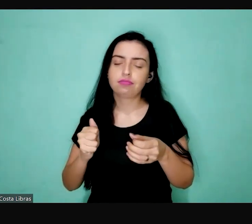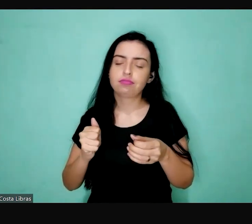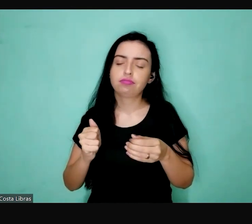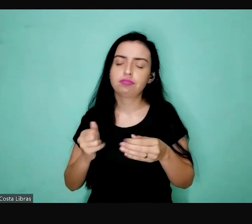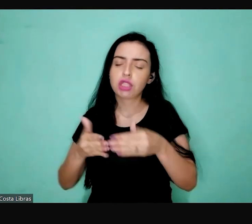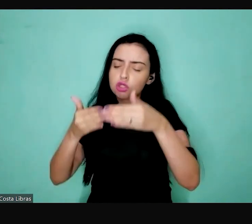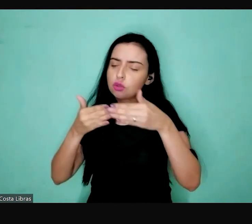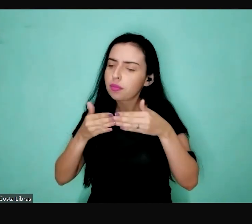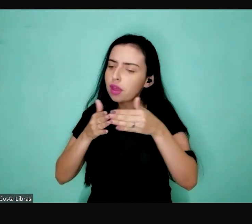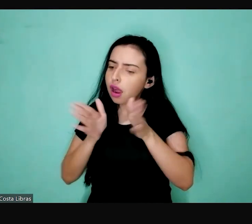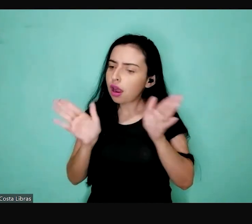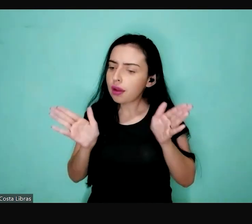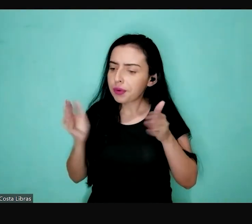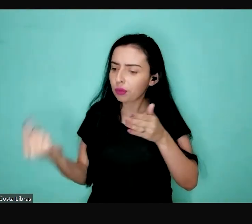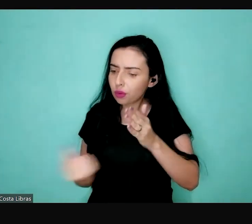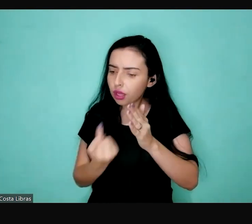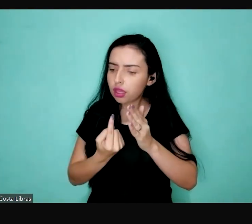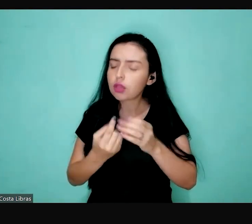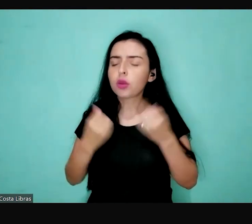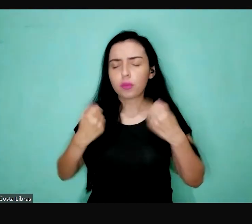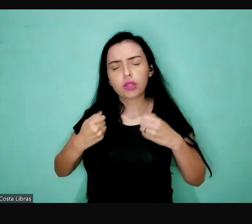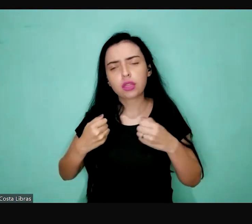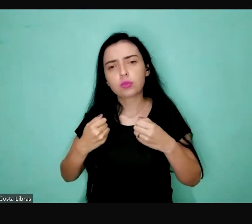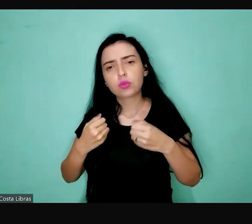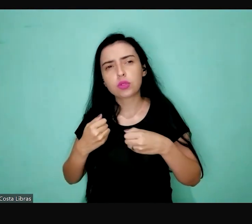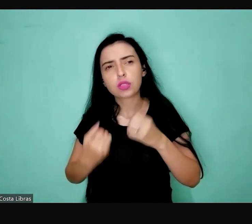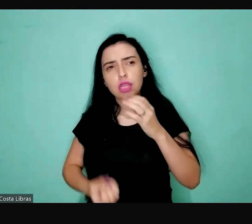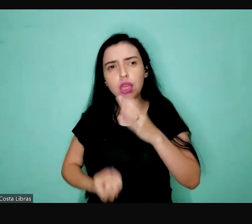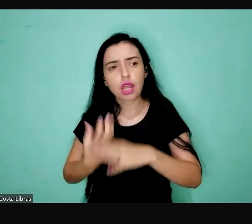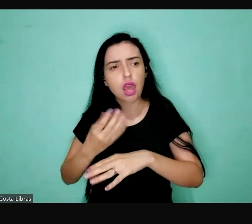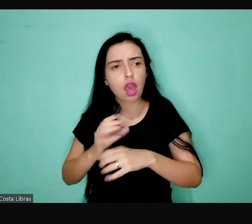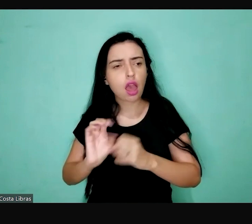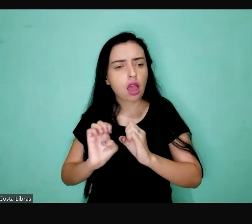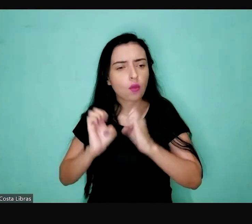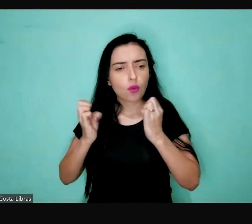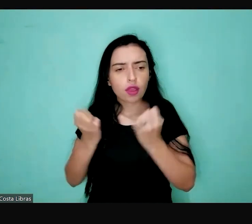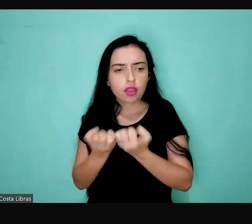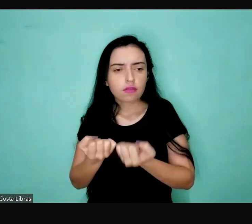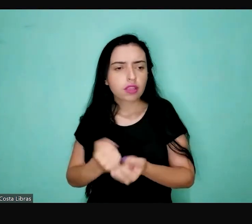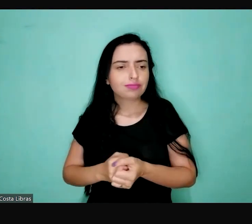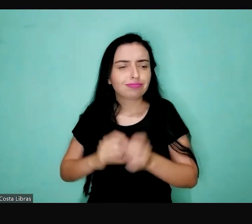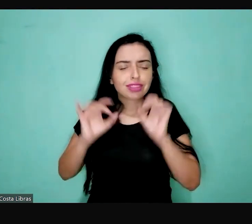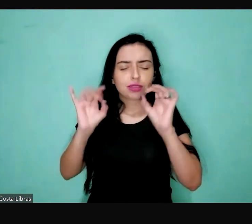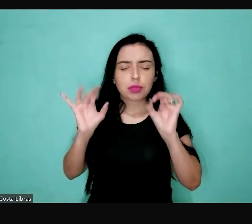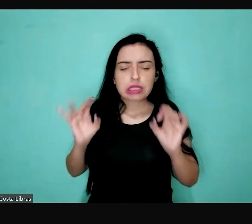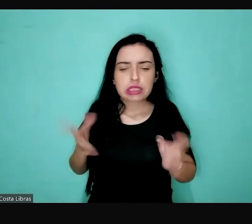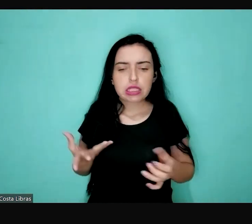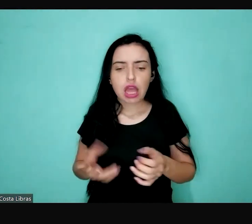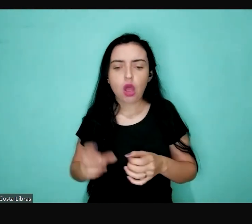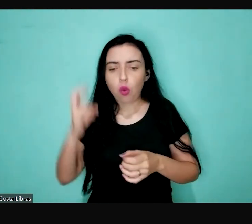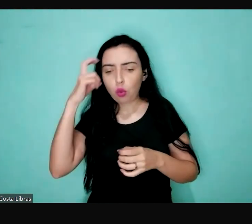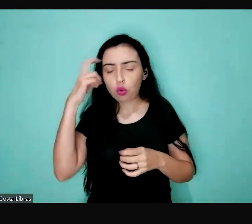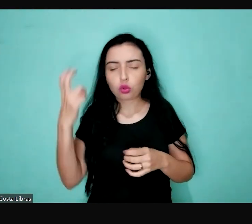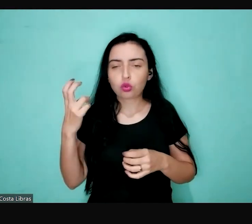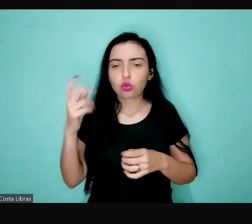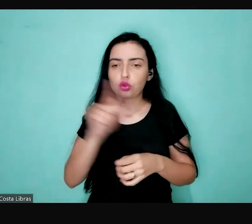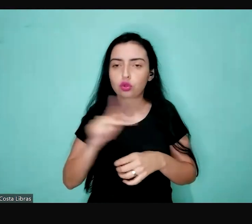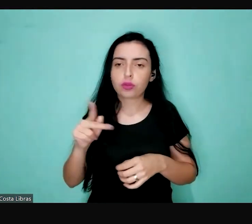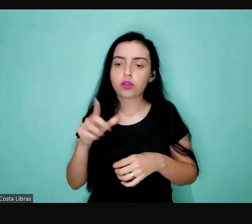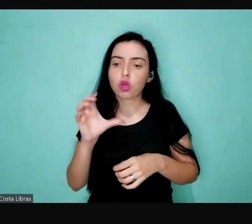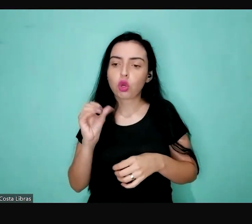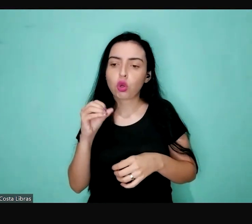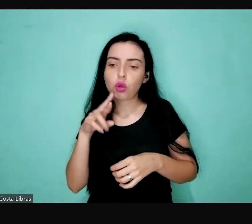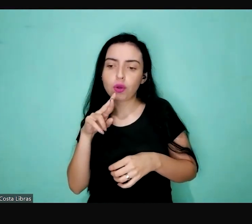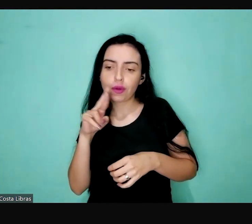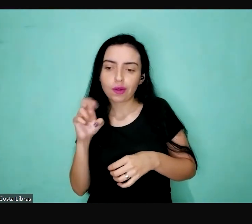que possamos hoje, né, nos brindar com a cultura vasta do professor Lourenço Mateu